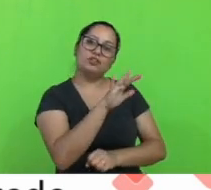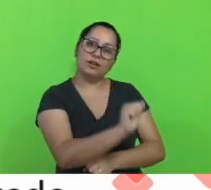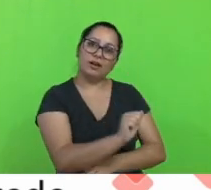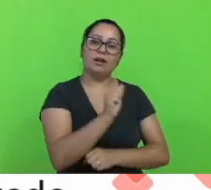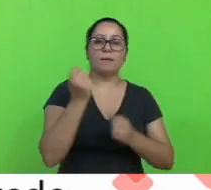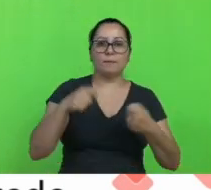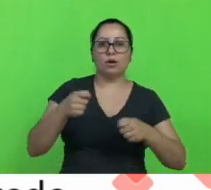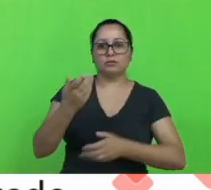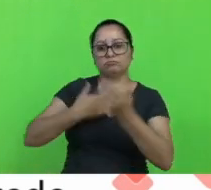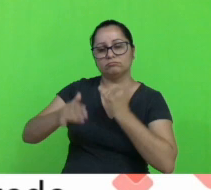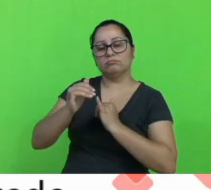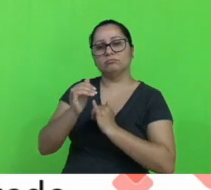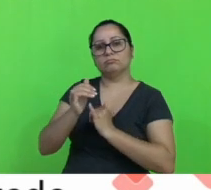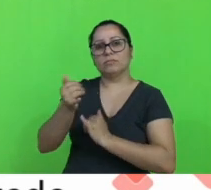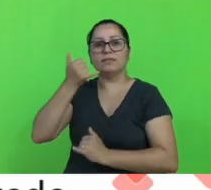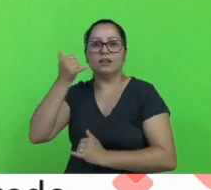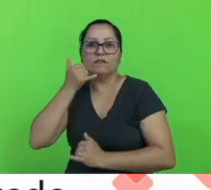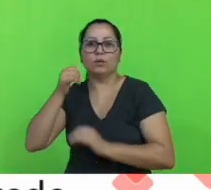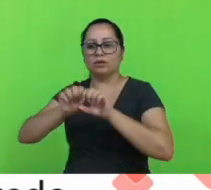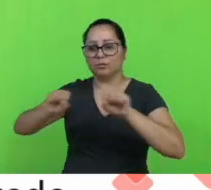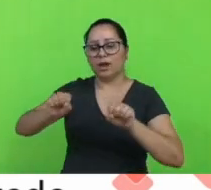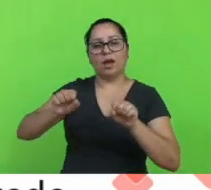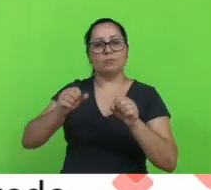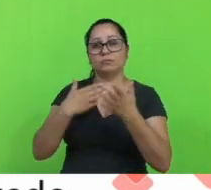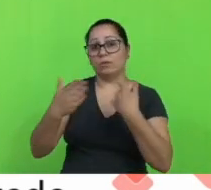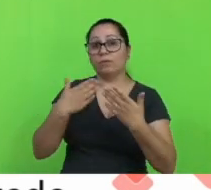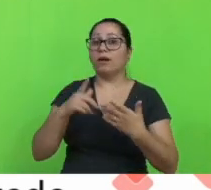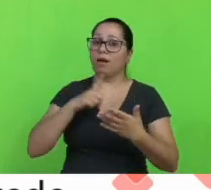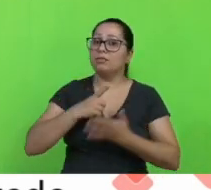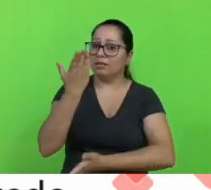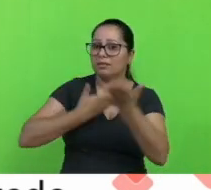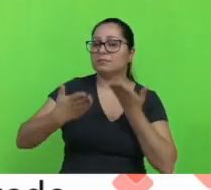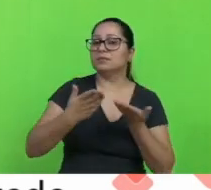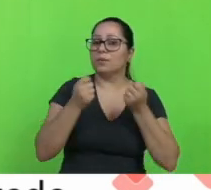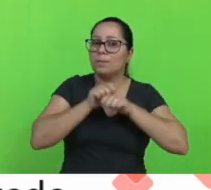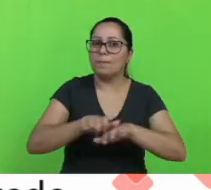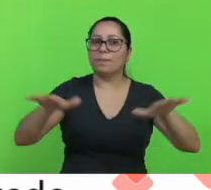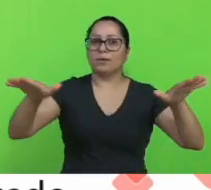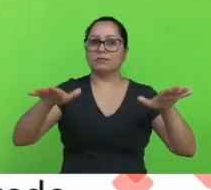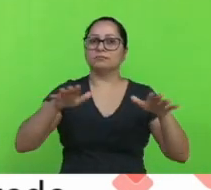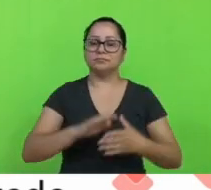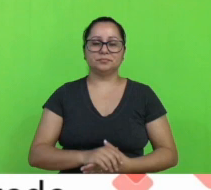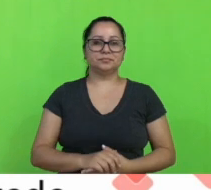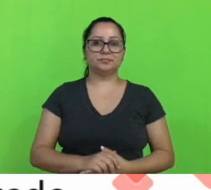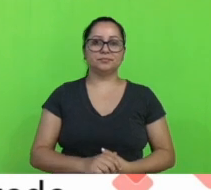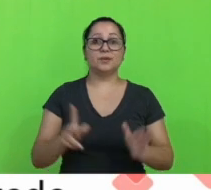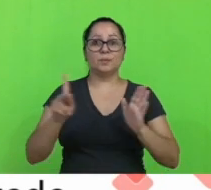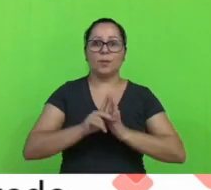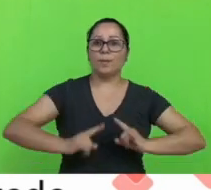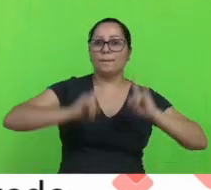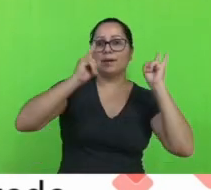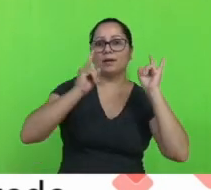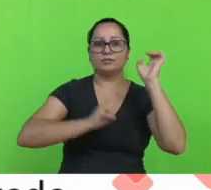par trançado telefônico, pode ser um cabo coaxial. Então, um meio de transmissão que vai então chegar dentro do prédio,